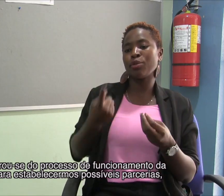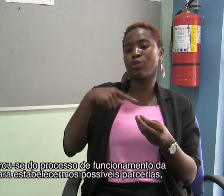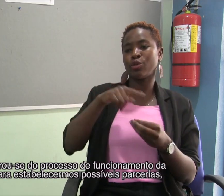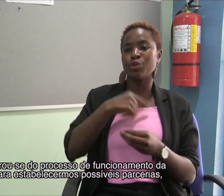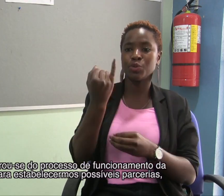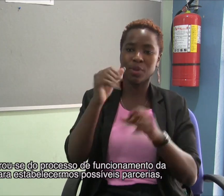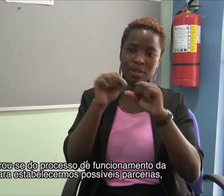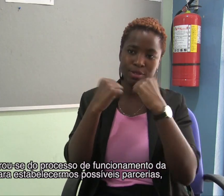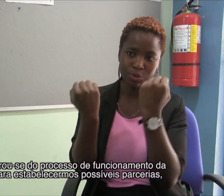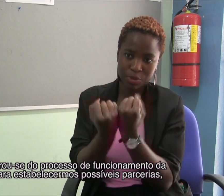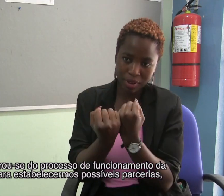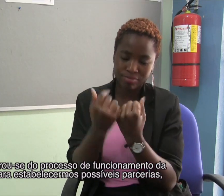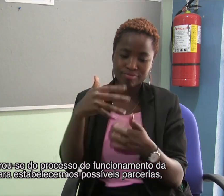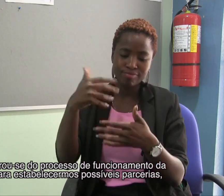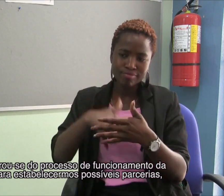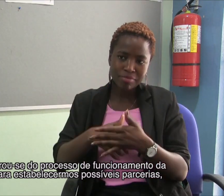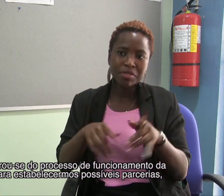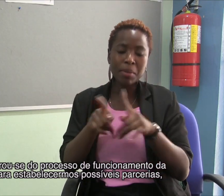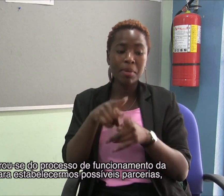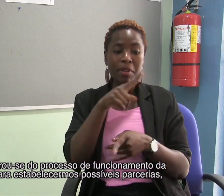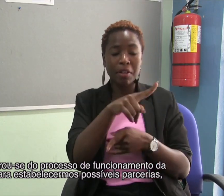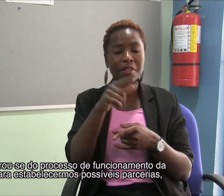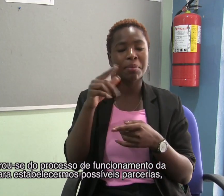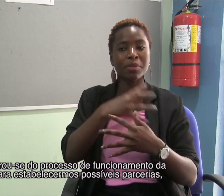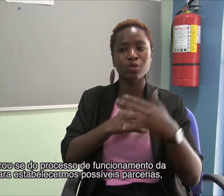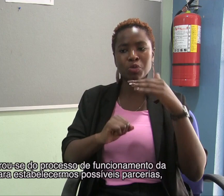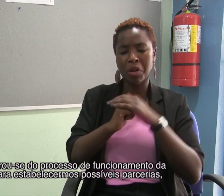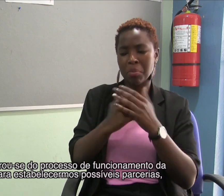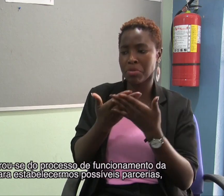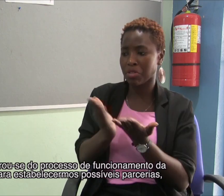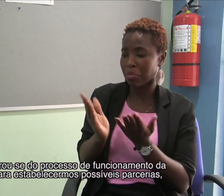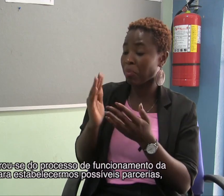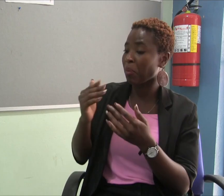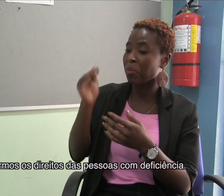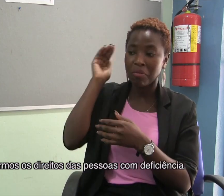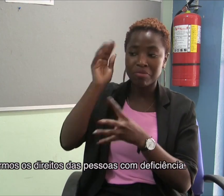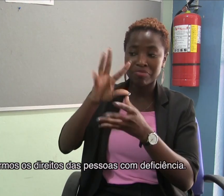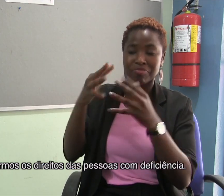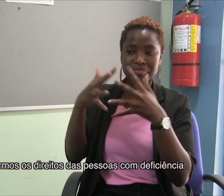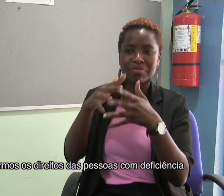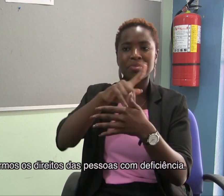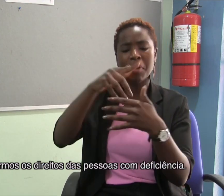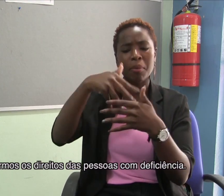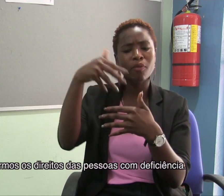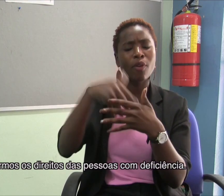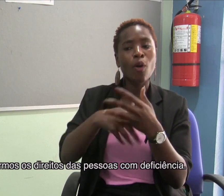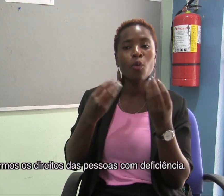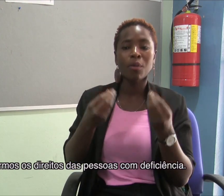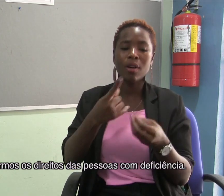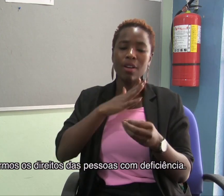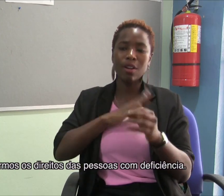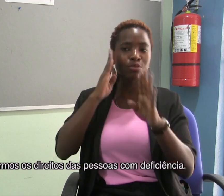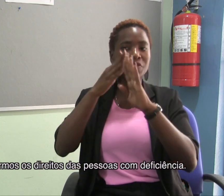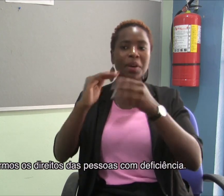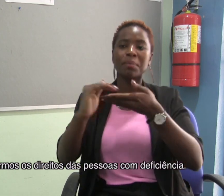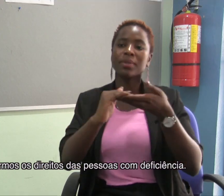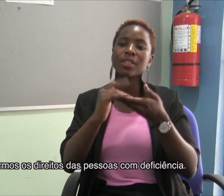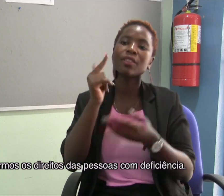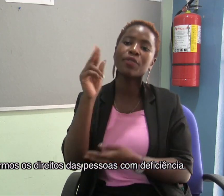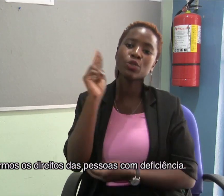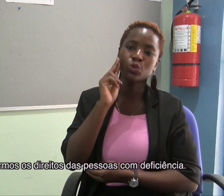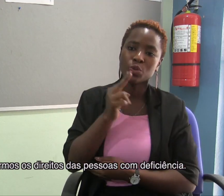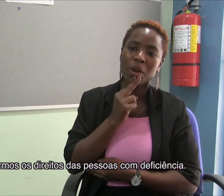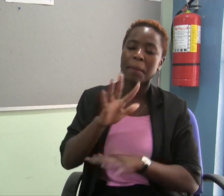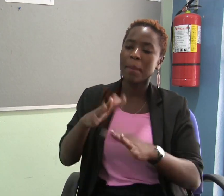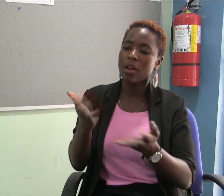funcionamento da TV Surdo para estabelecermos possíveis parcerias, a fim de promover os direitos das pessoas com